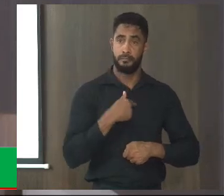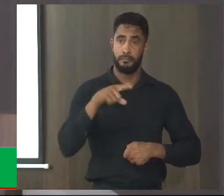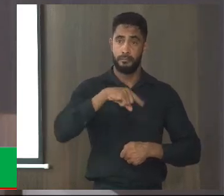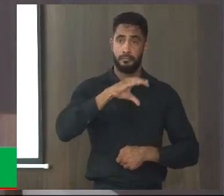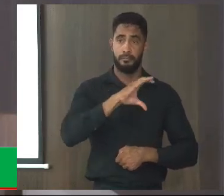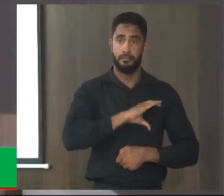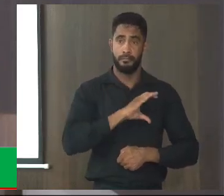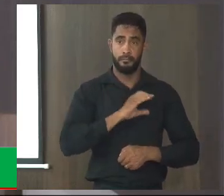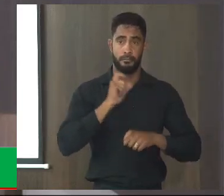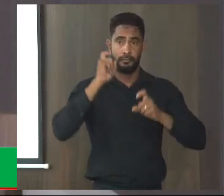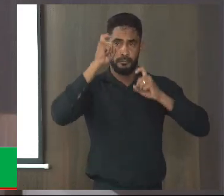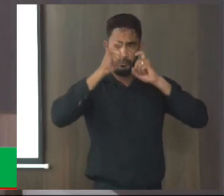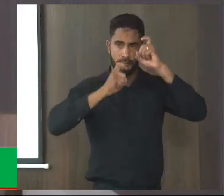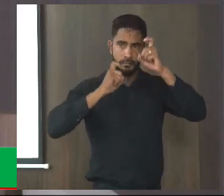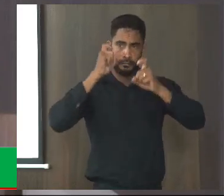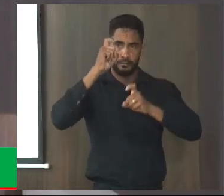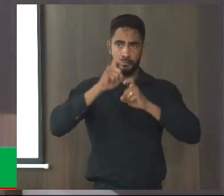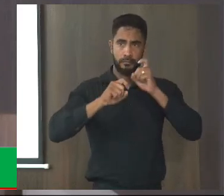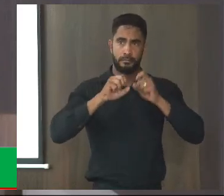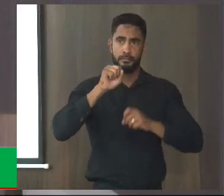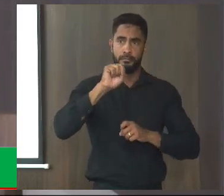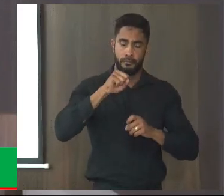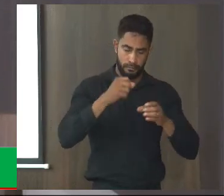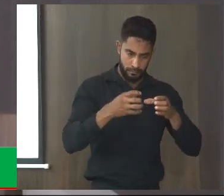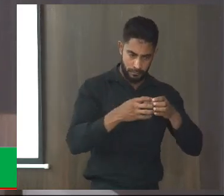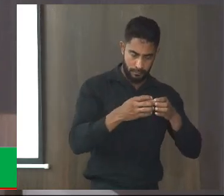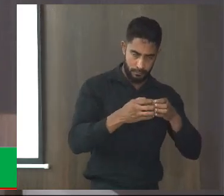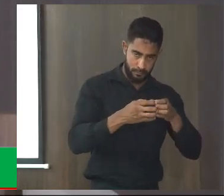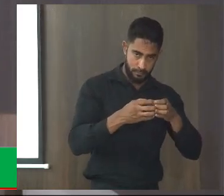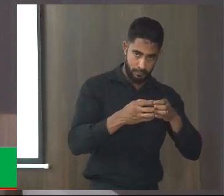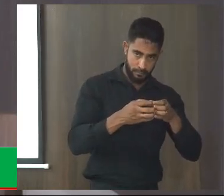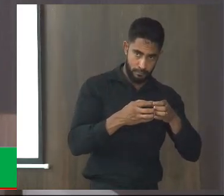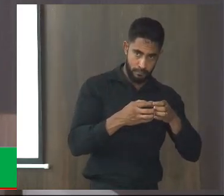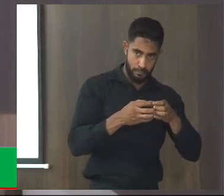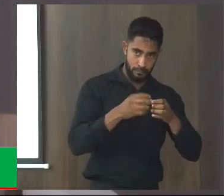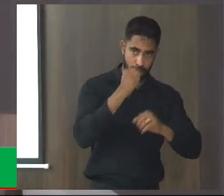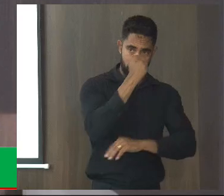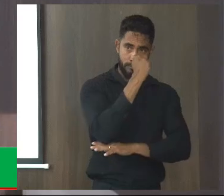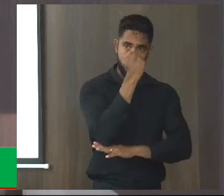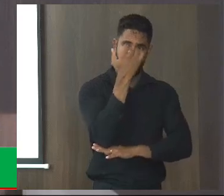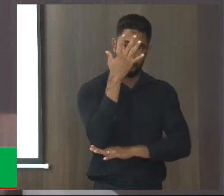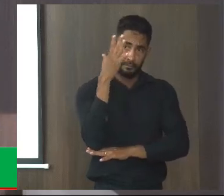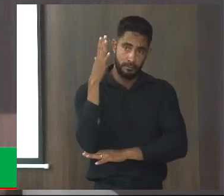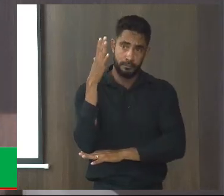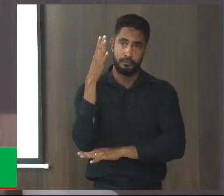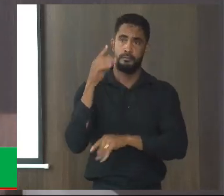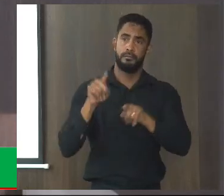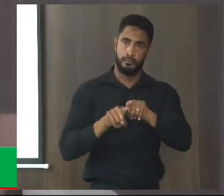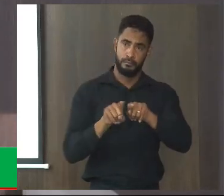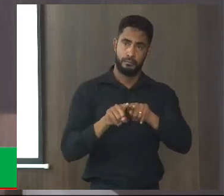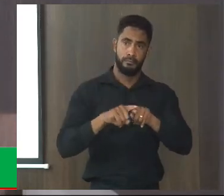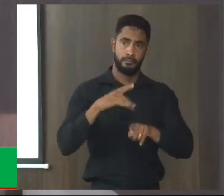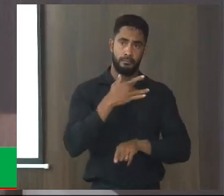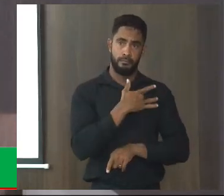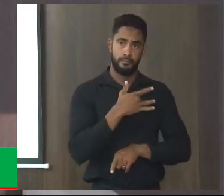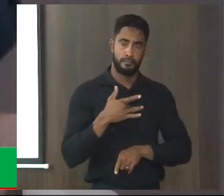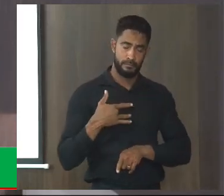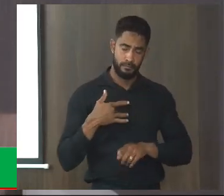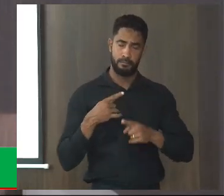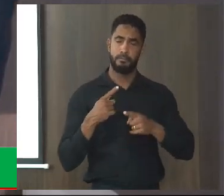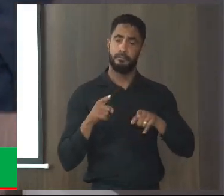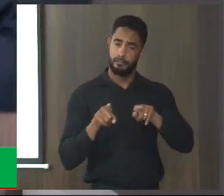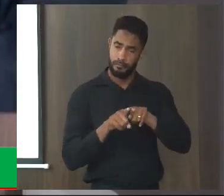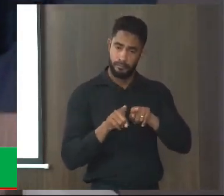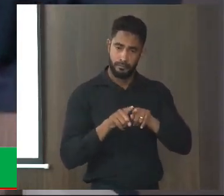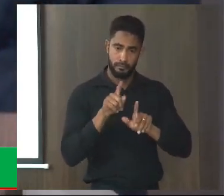mesma preocupação, a Comissão de Saúde também, de Meio Ambiente, e Saúde também, que isso aí reflete na saúde